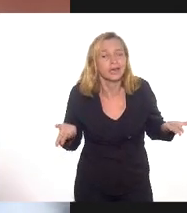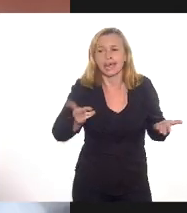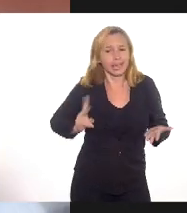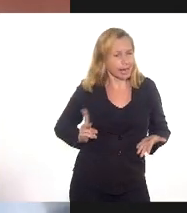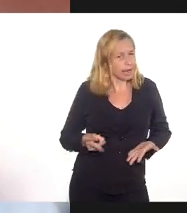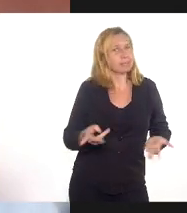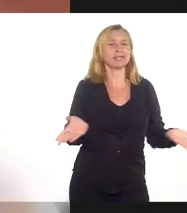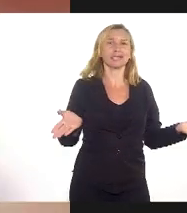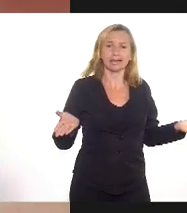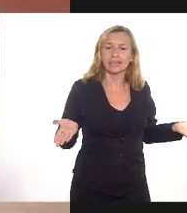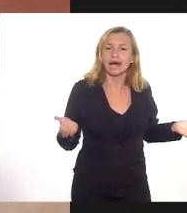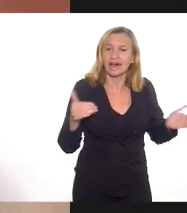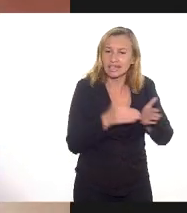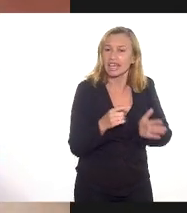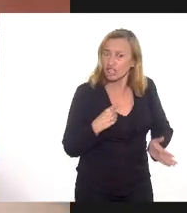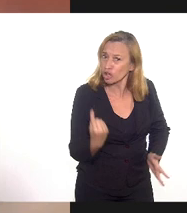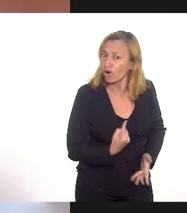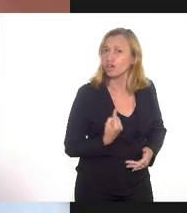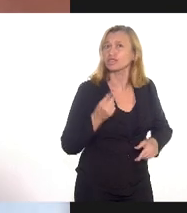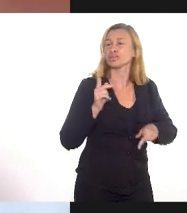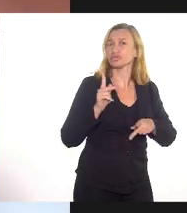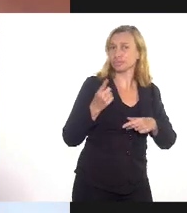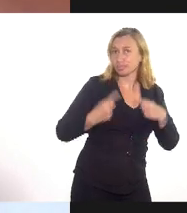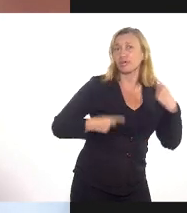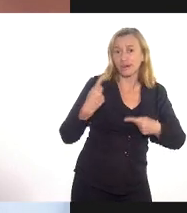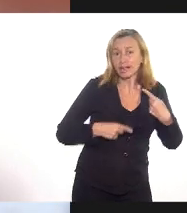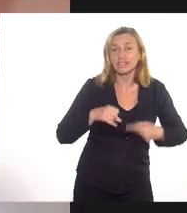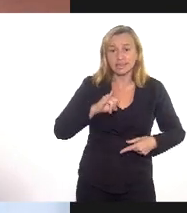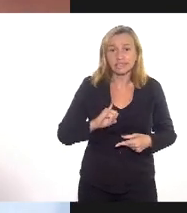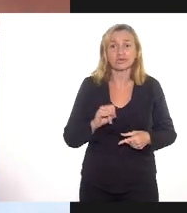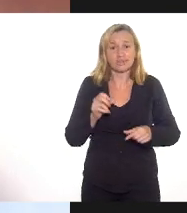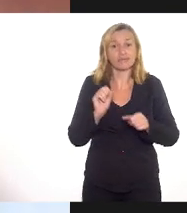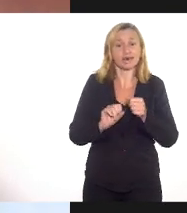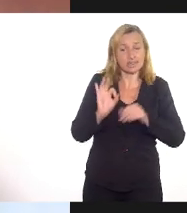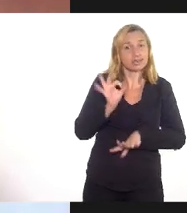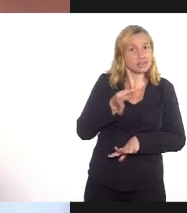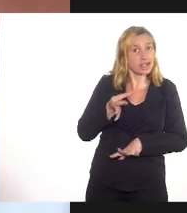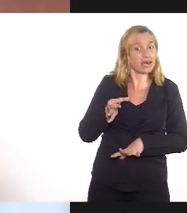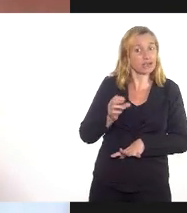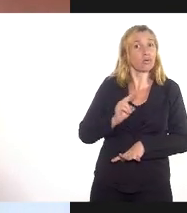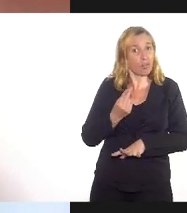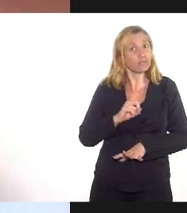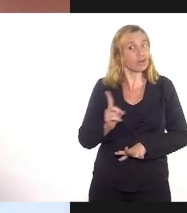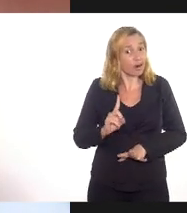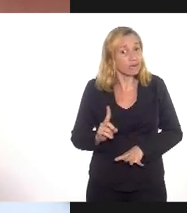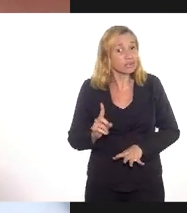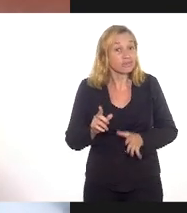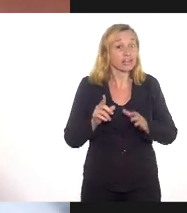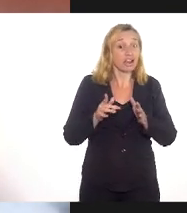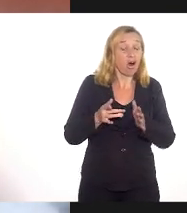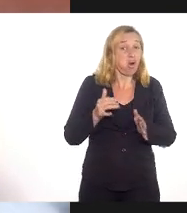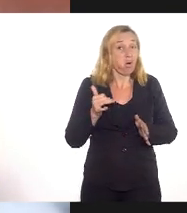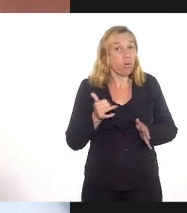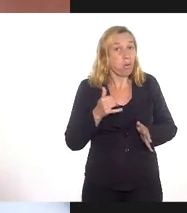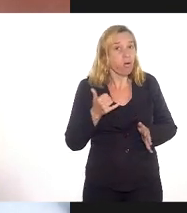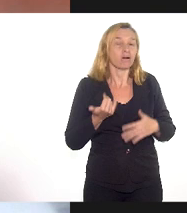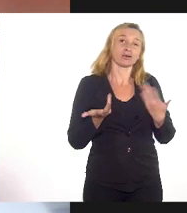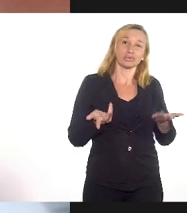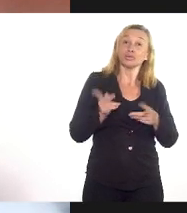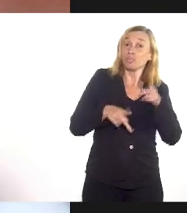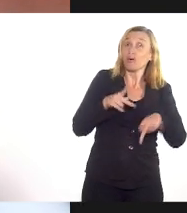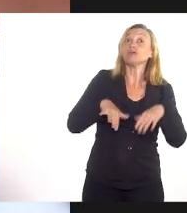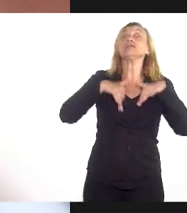aí adiante. Até nós, parlamentares, para ver se nós estamos executando as nossas funções sem enrolar o povo.